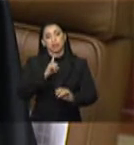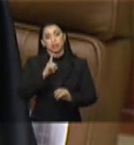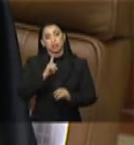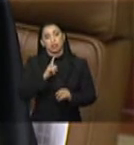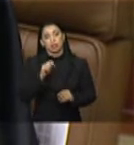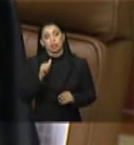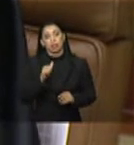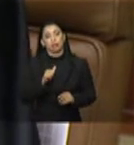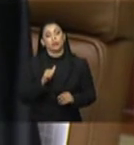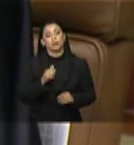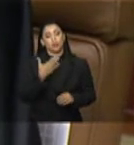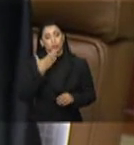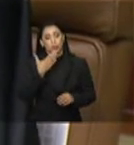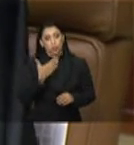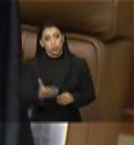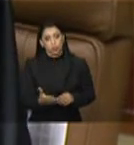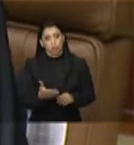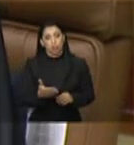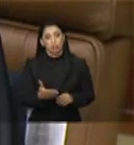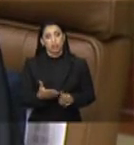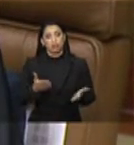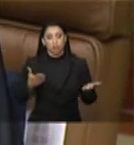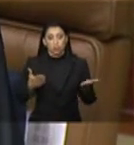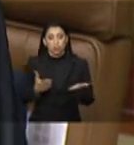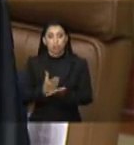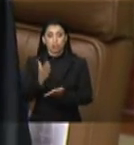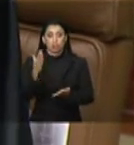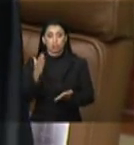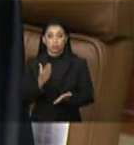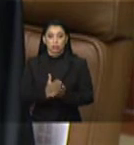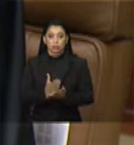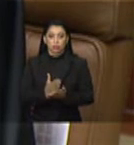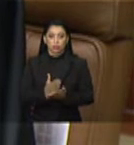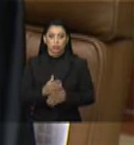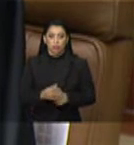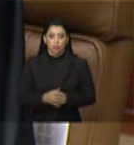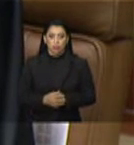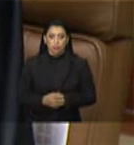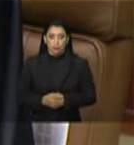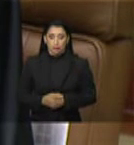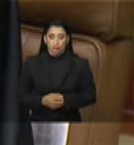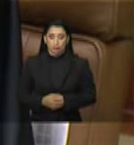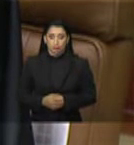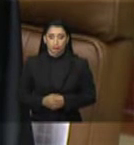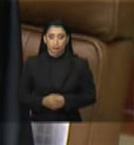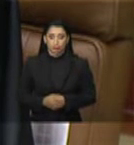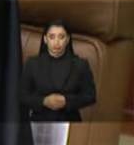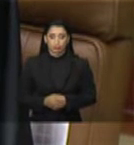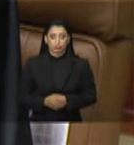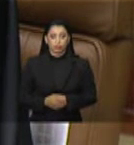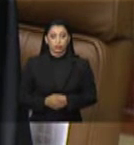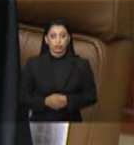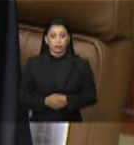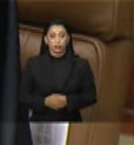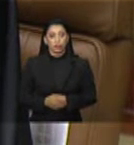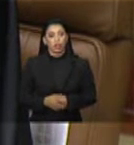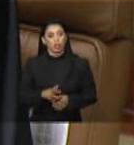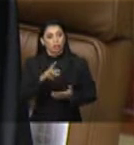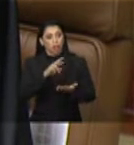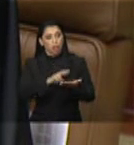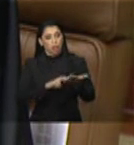aresto recorrido deferir o Bridge Esta é a citação que faço